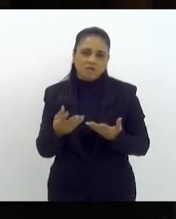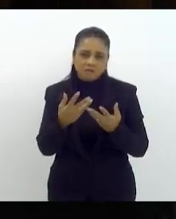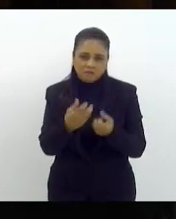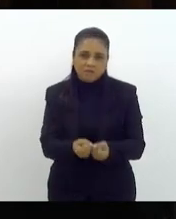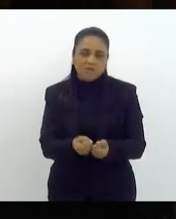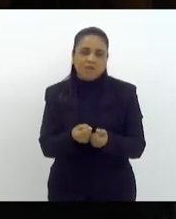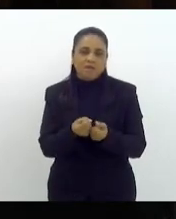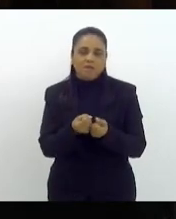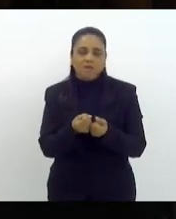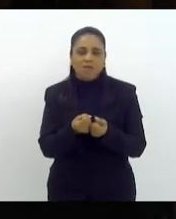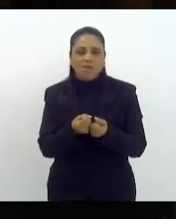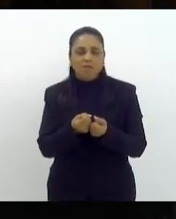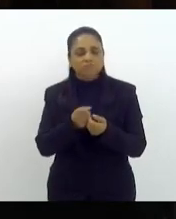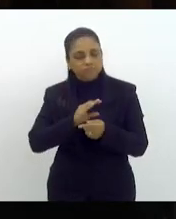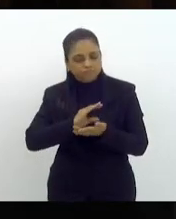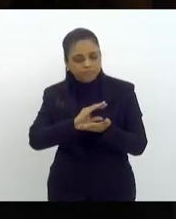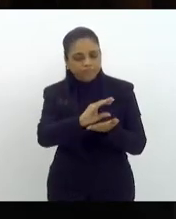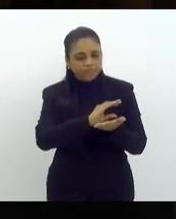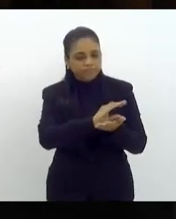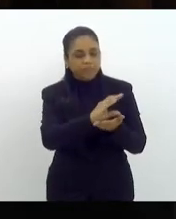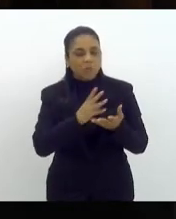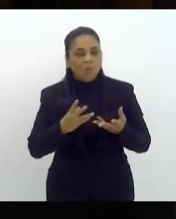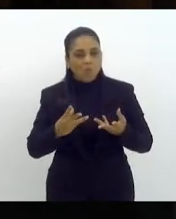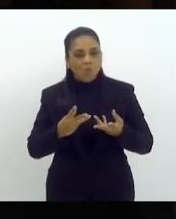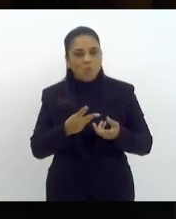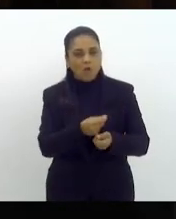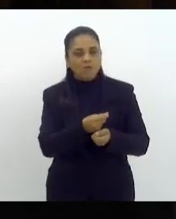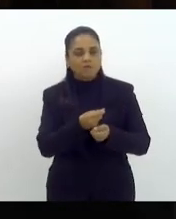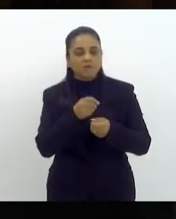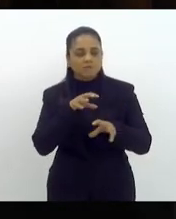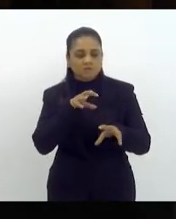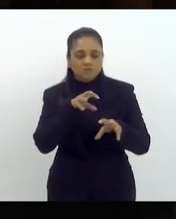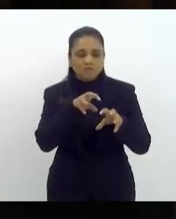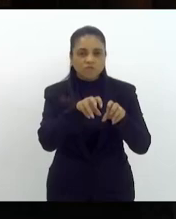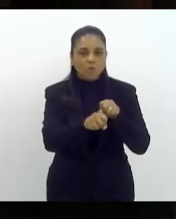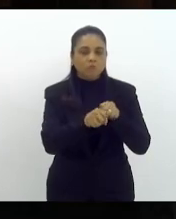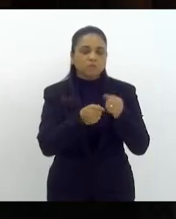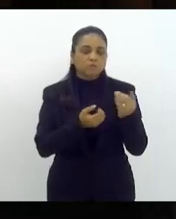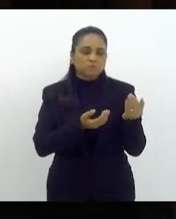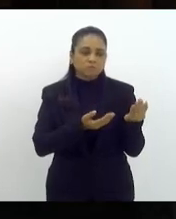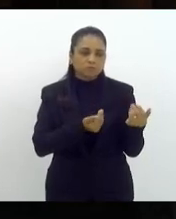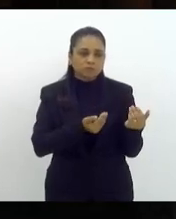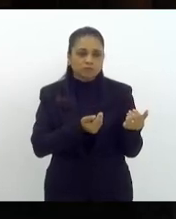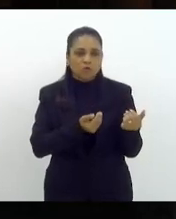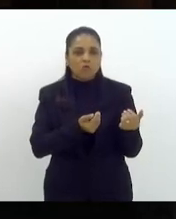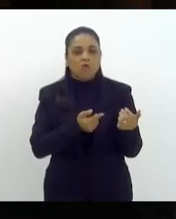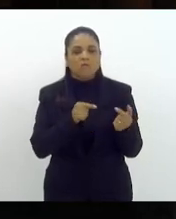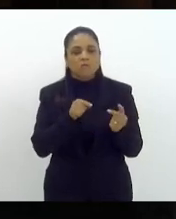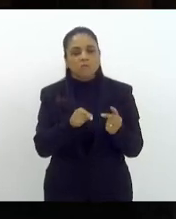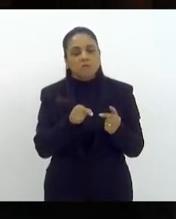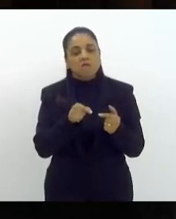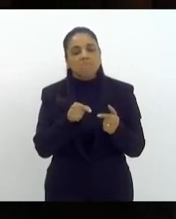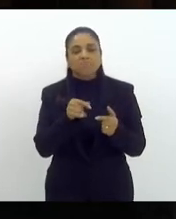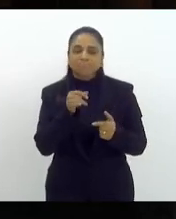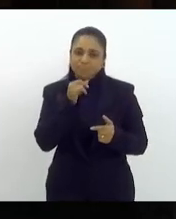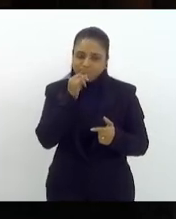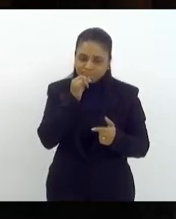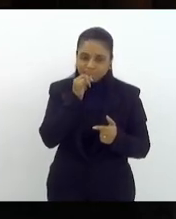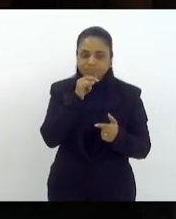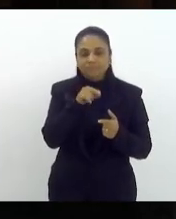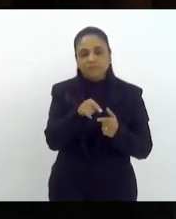investir e qualificação e educação para essa juventude que infelizmente vem se perdendo para o tráfico e para